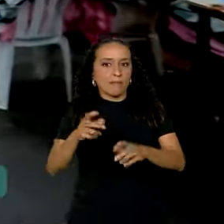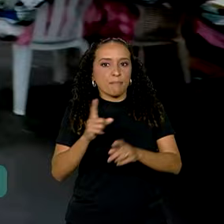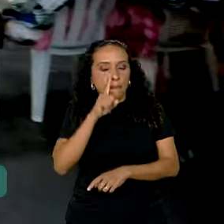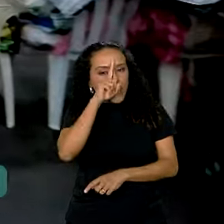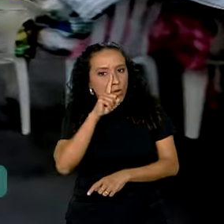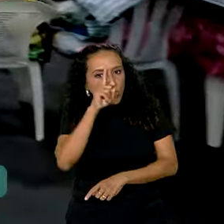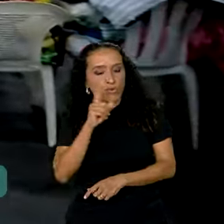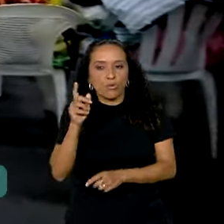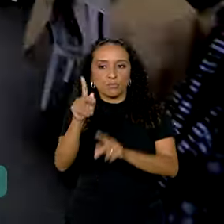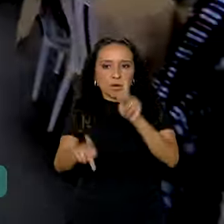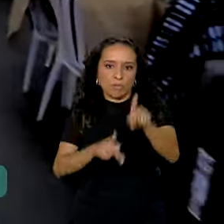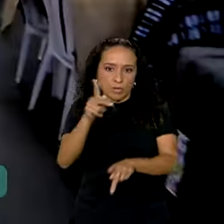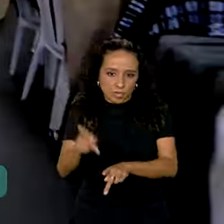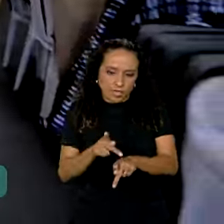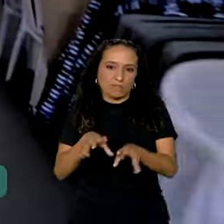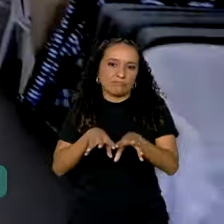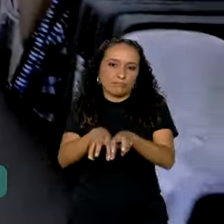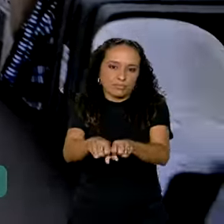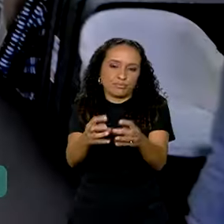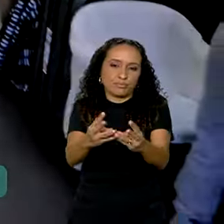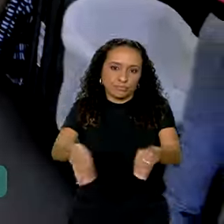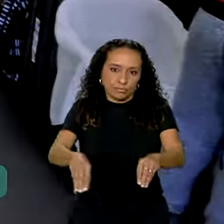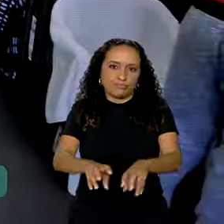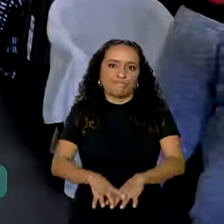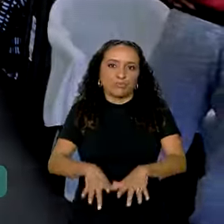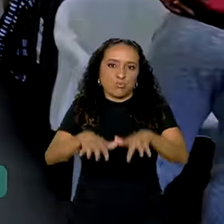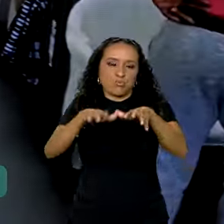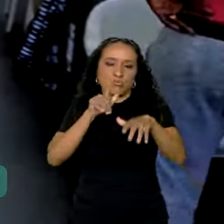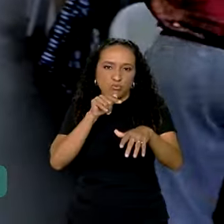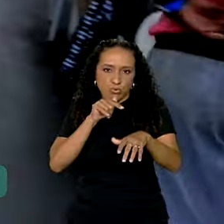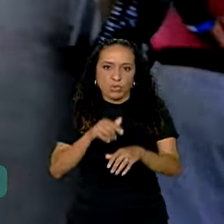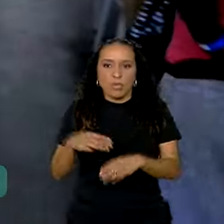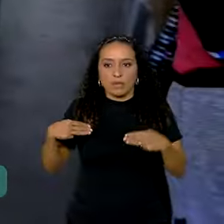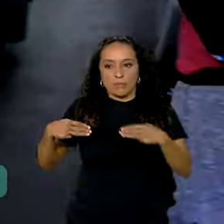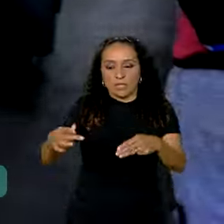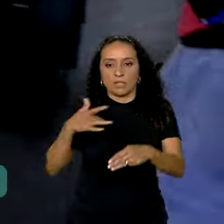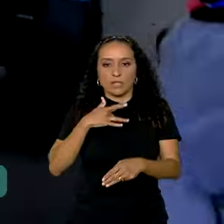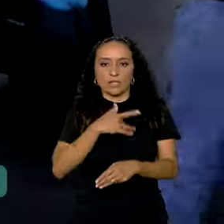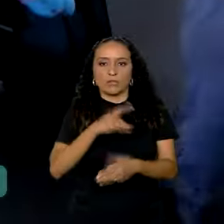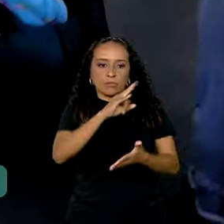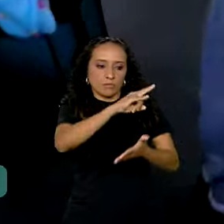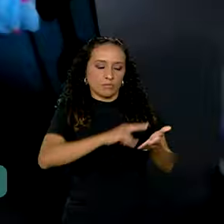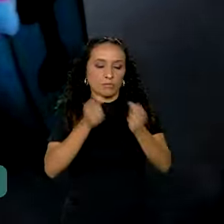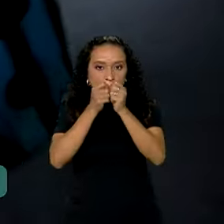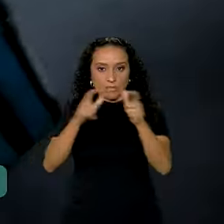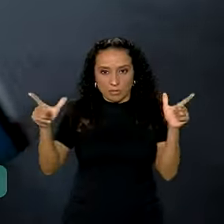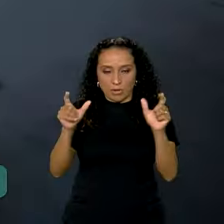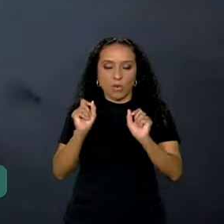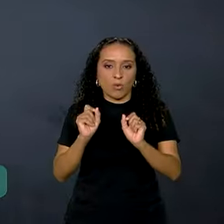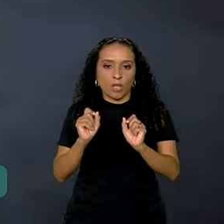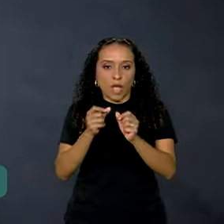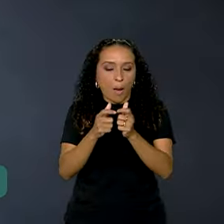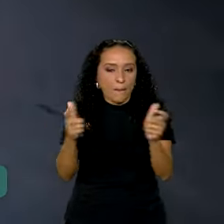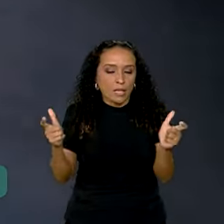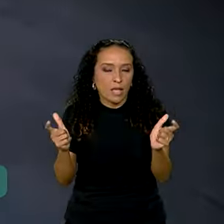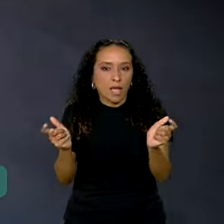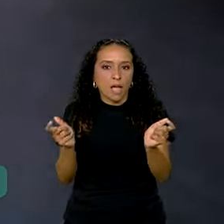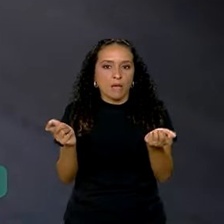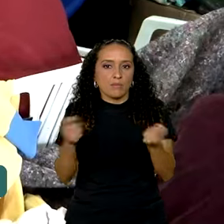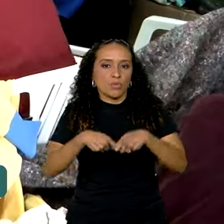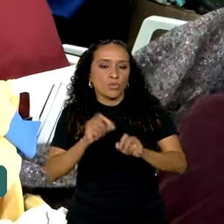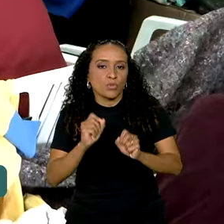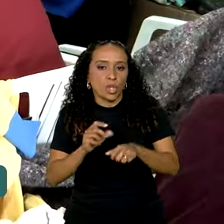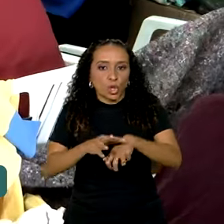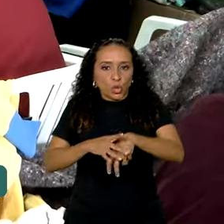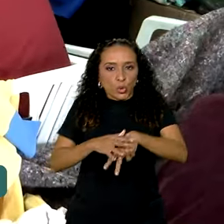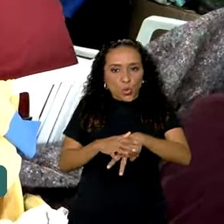risco para a população atingida pelas enchentes. O Ministério da Saúde emitiu um alerta para o aumento de número de casos